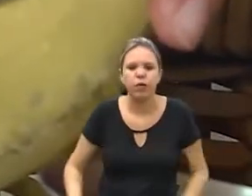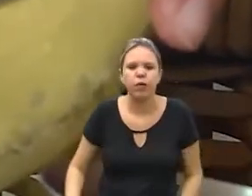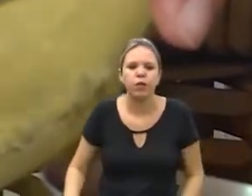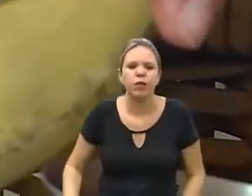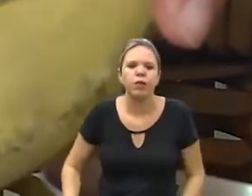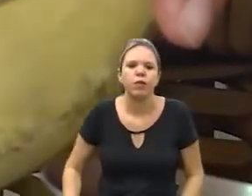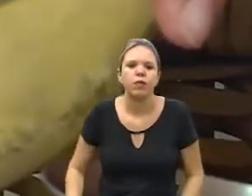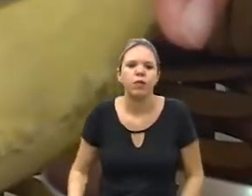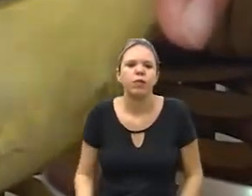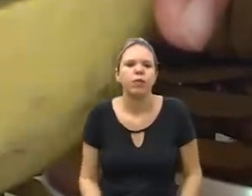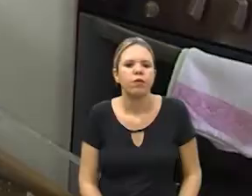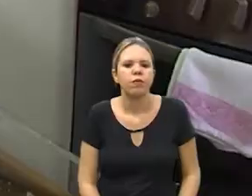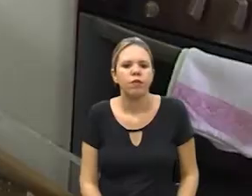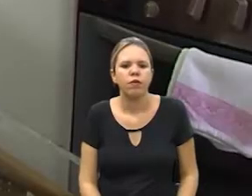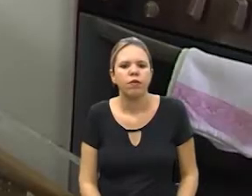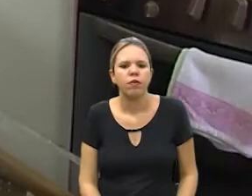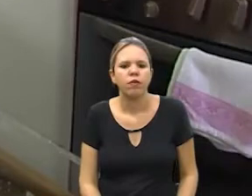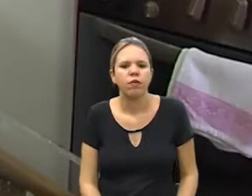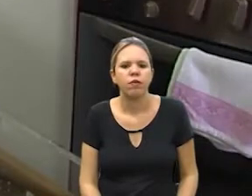Vem.